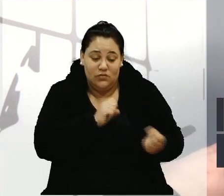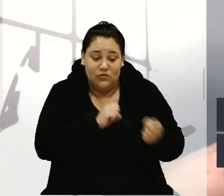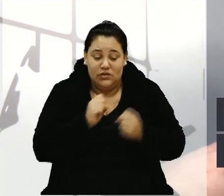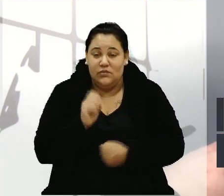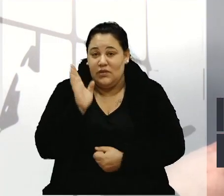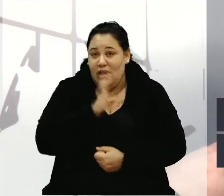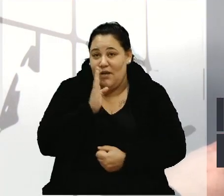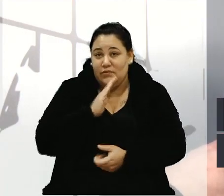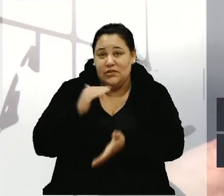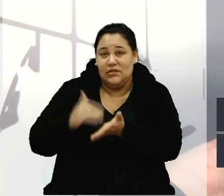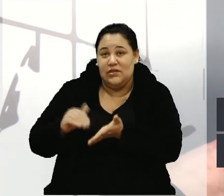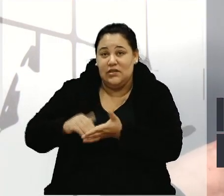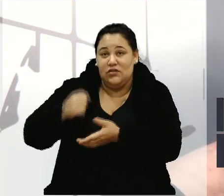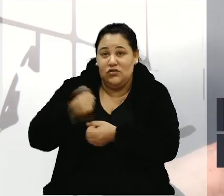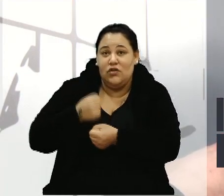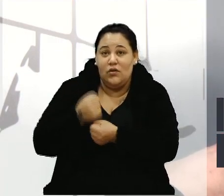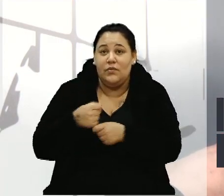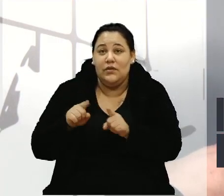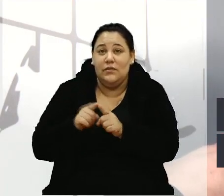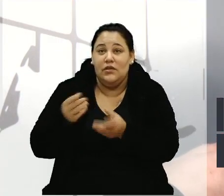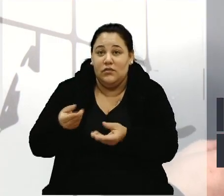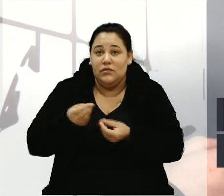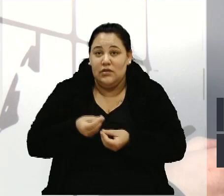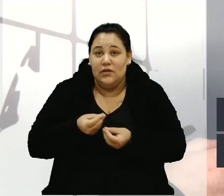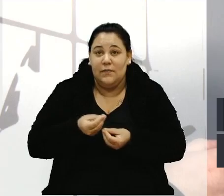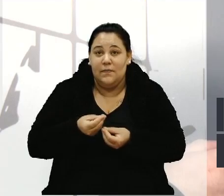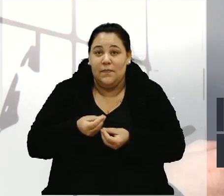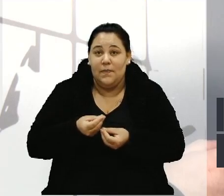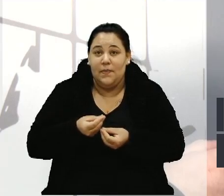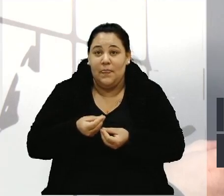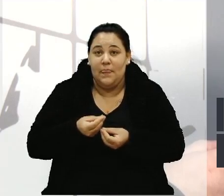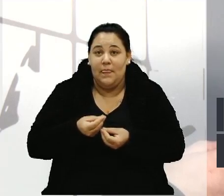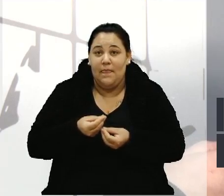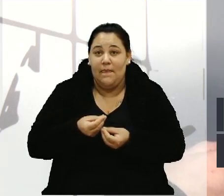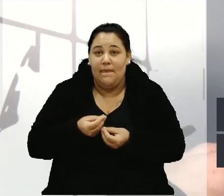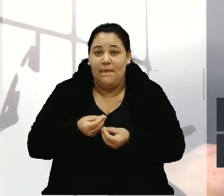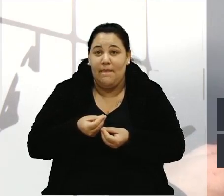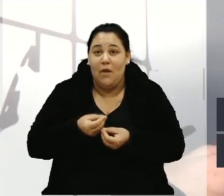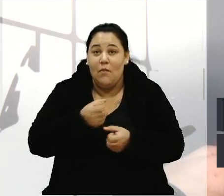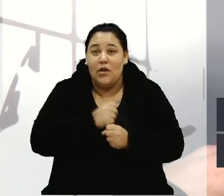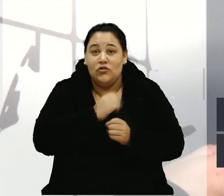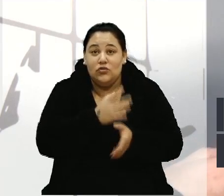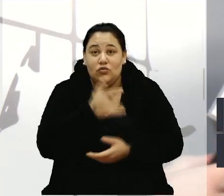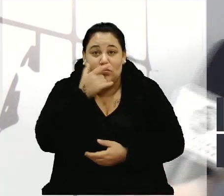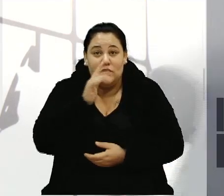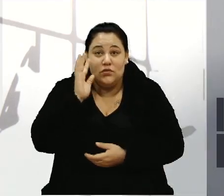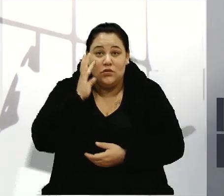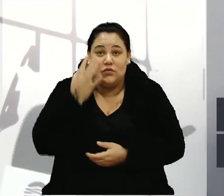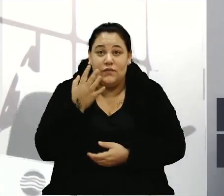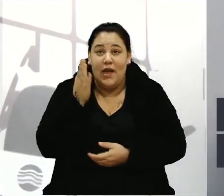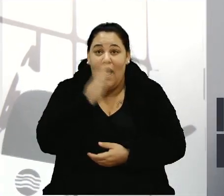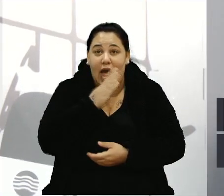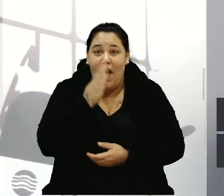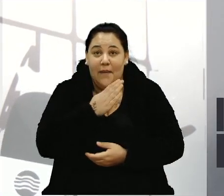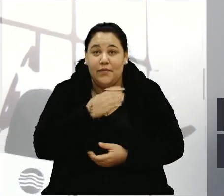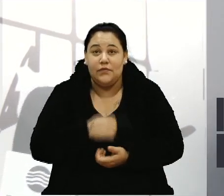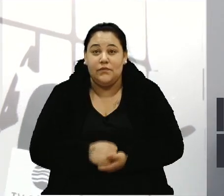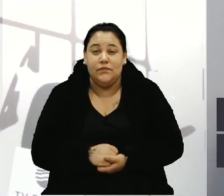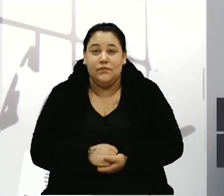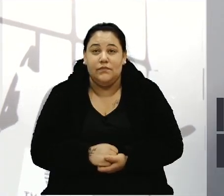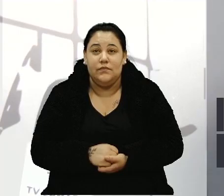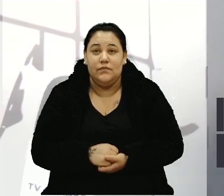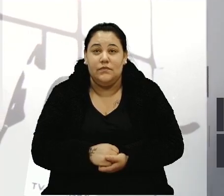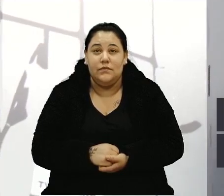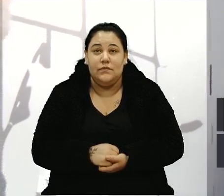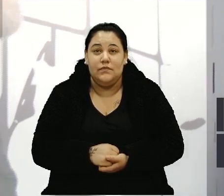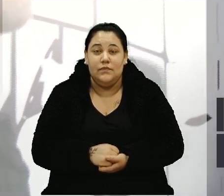Secretaria de obras nos forneça né uma posição para que resolva essa situação o quanto antes Vereador obrigado pela participação